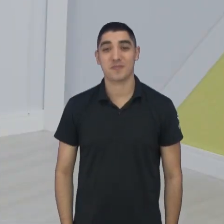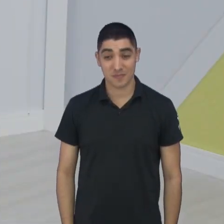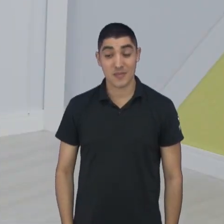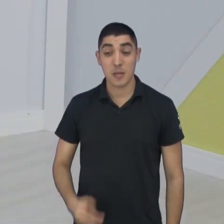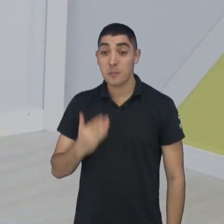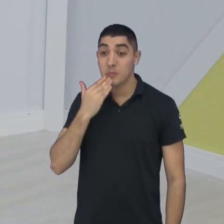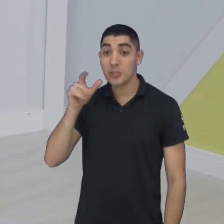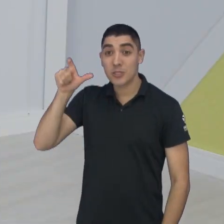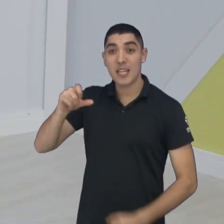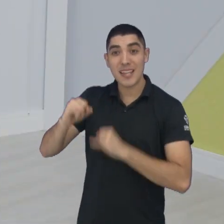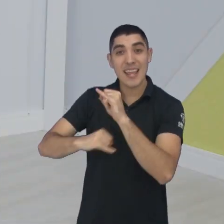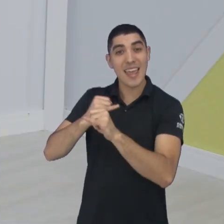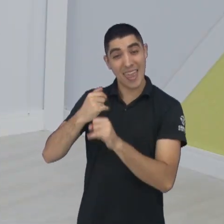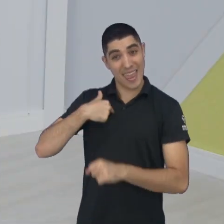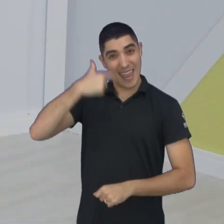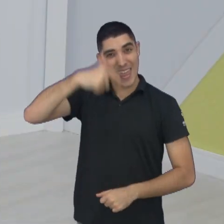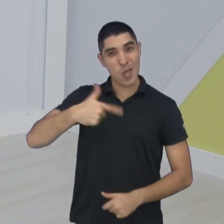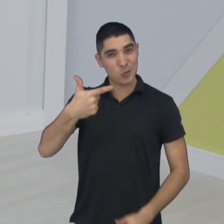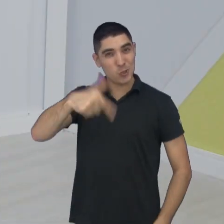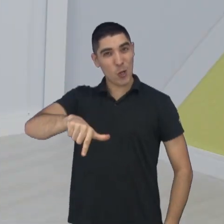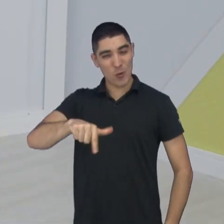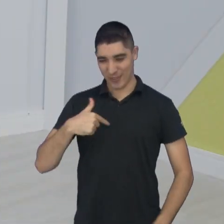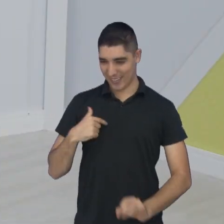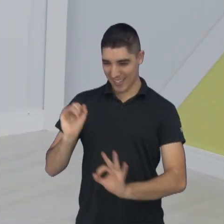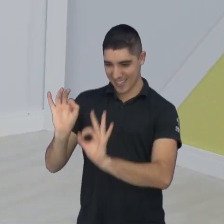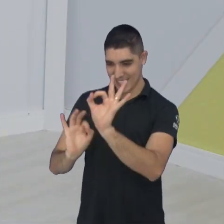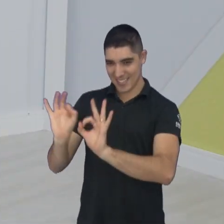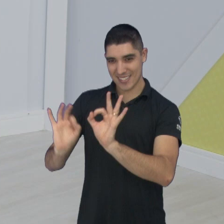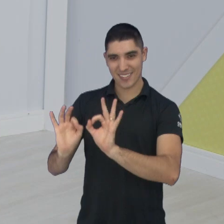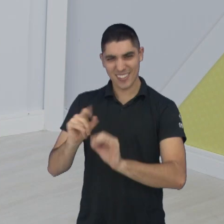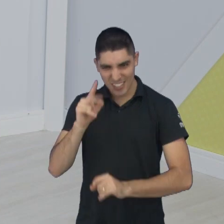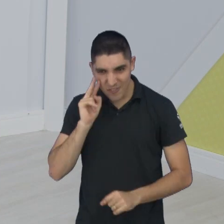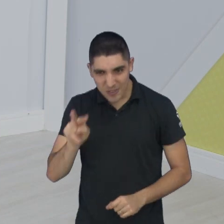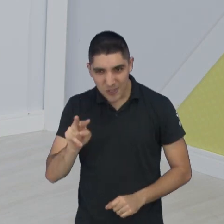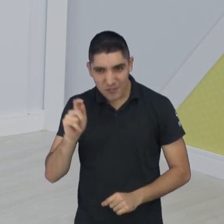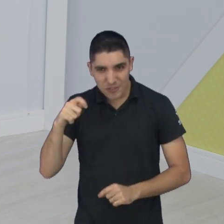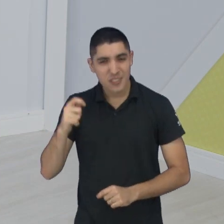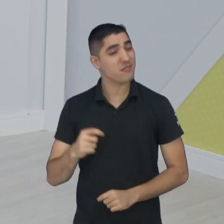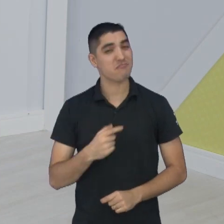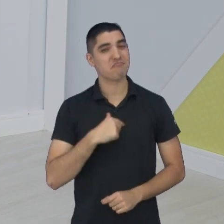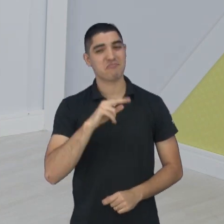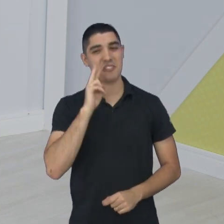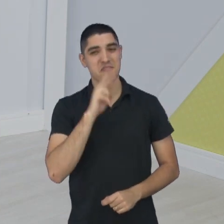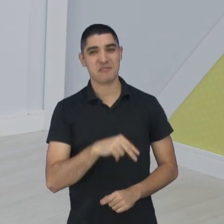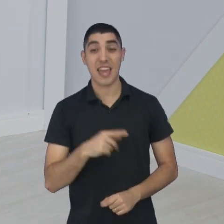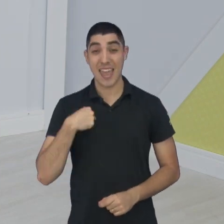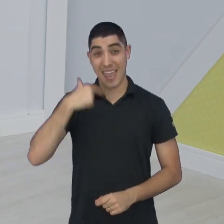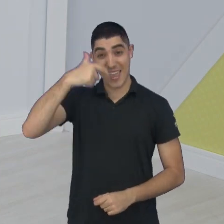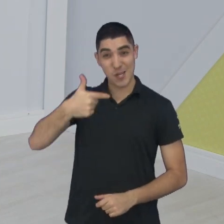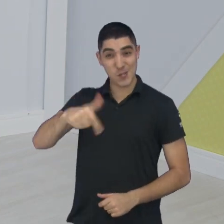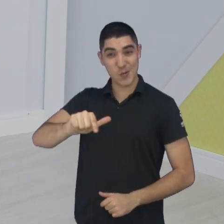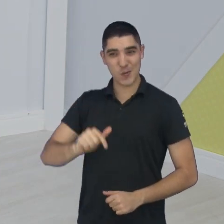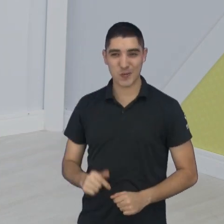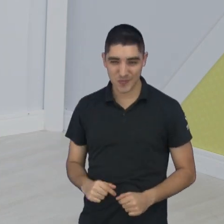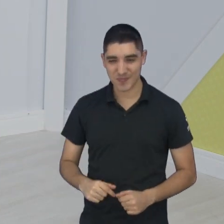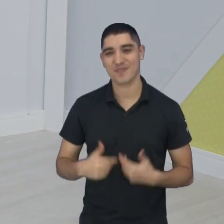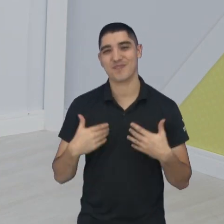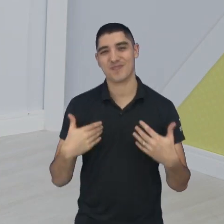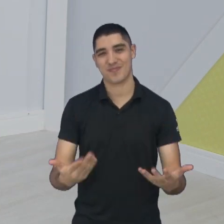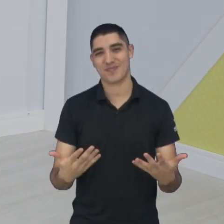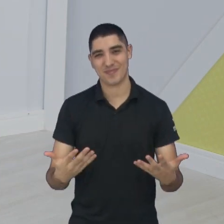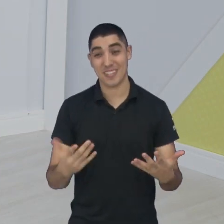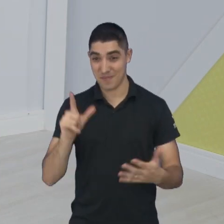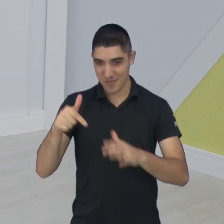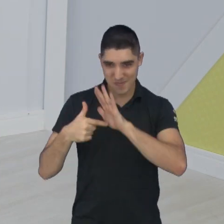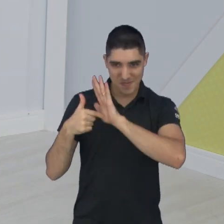internet que fala assim, sou eu de novo, para ele esculpir lá a Copa Capivara. Já viu isso ou não? Não. Sou eu de novo, que beleza. Vamos fazer o seguinte, vou é mostrar